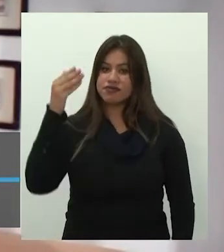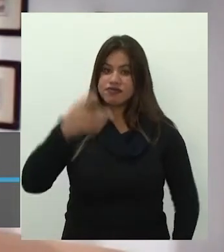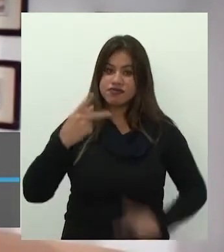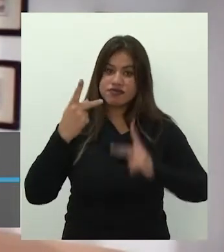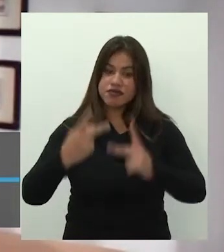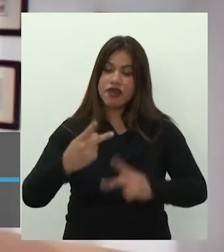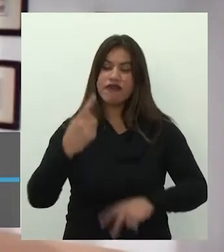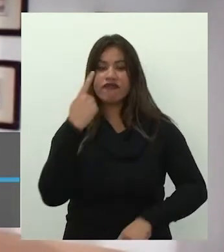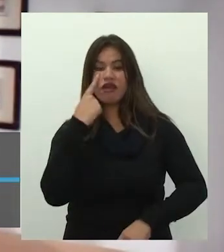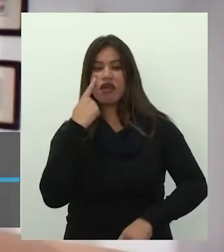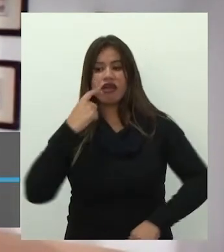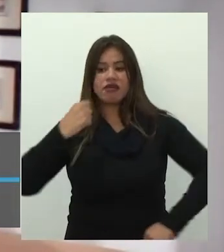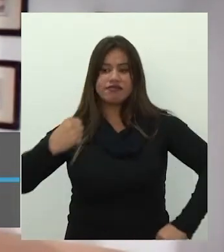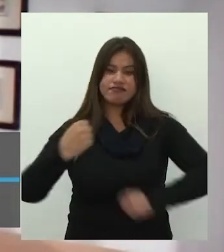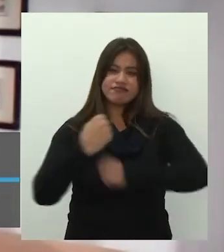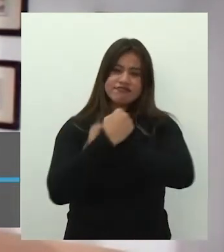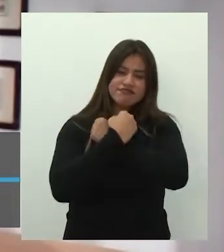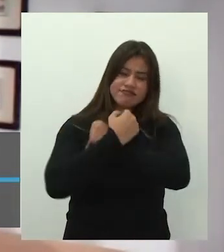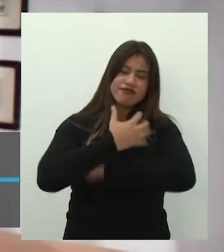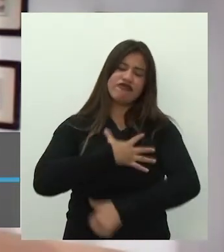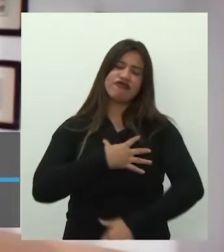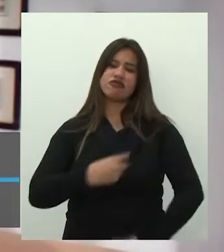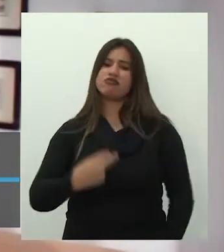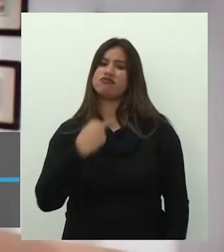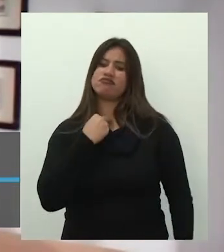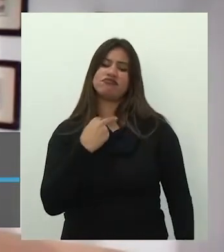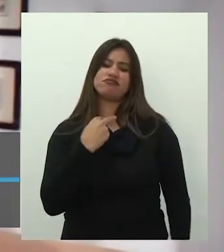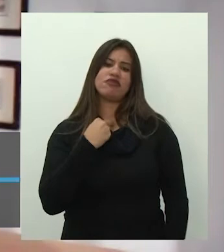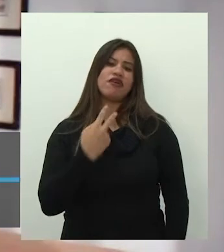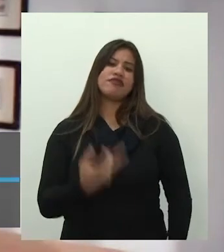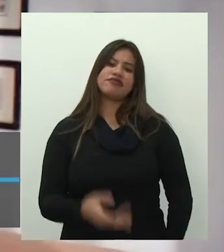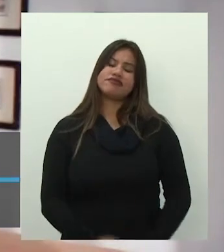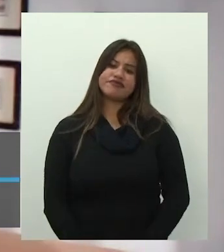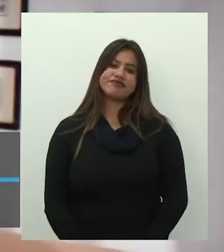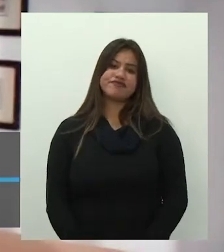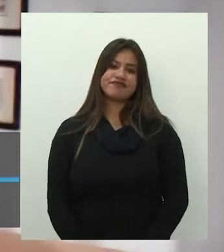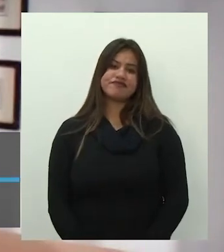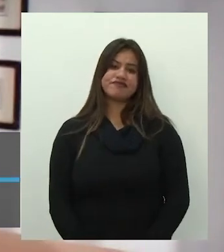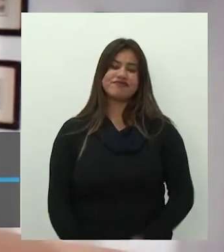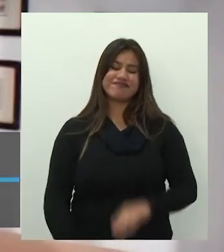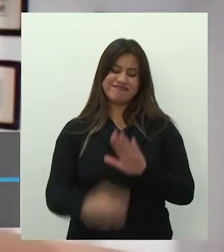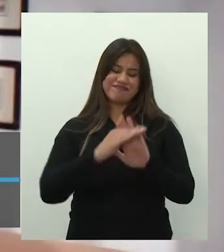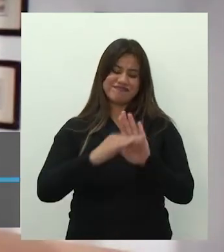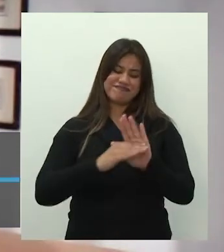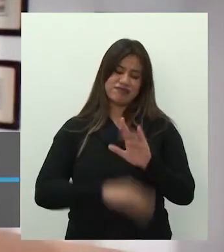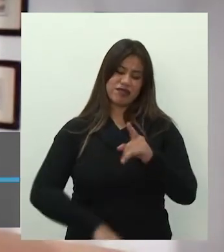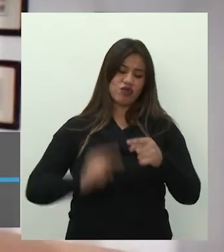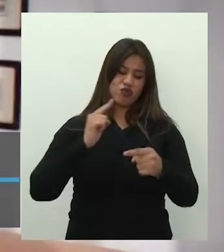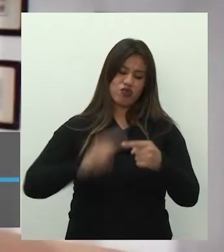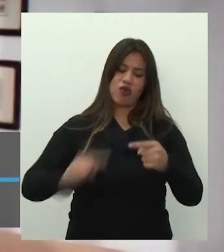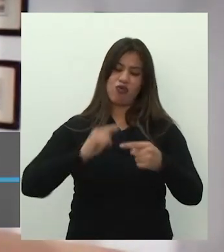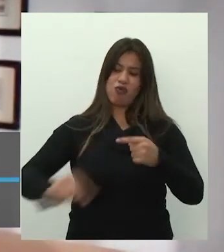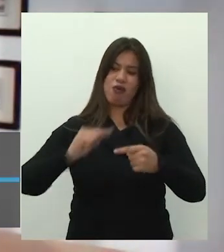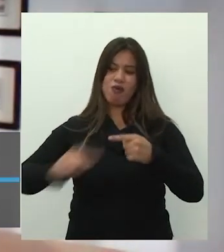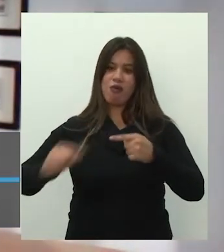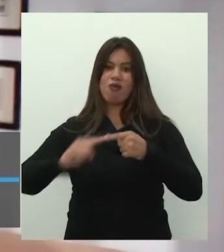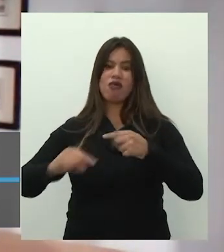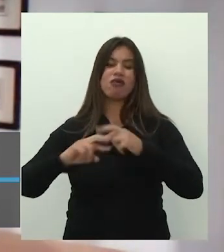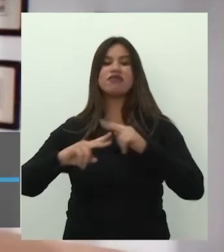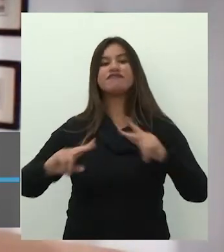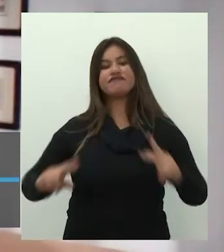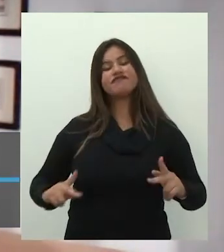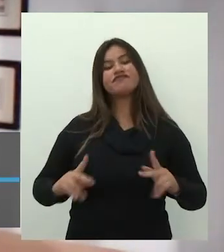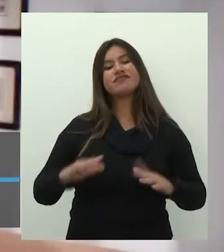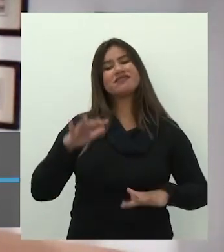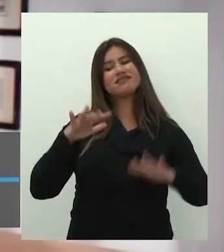podemos abraçar nossos filhos. Essas restrições todas, talvez, levem